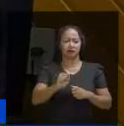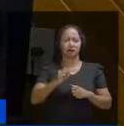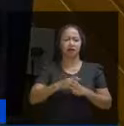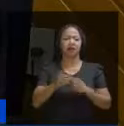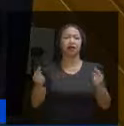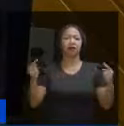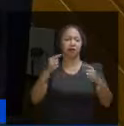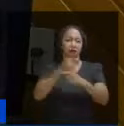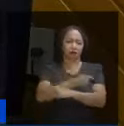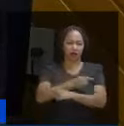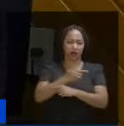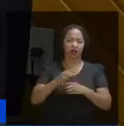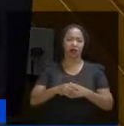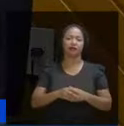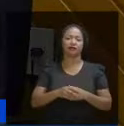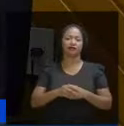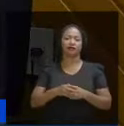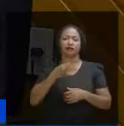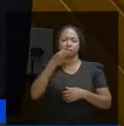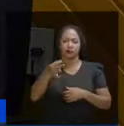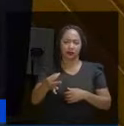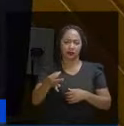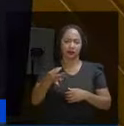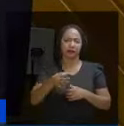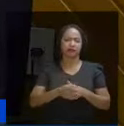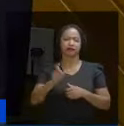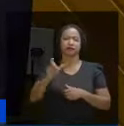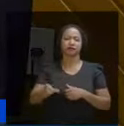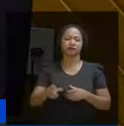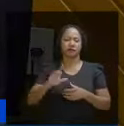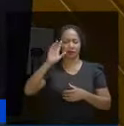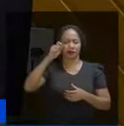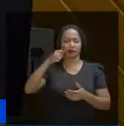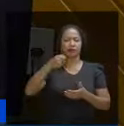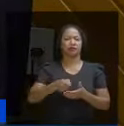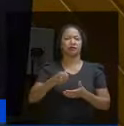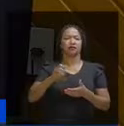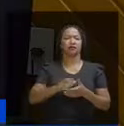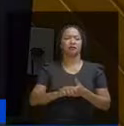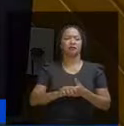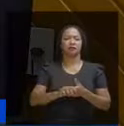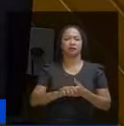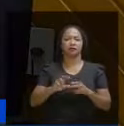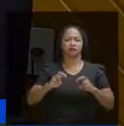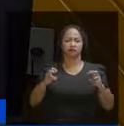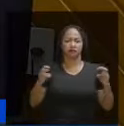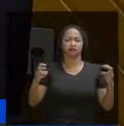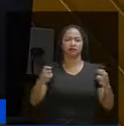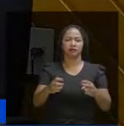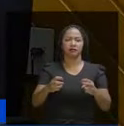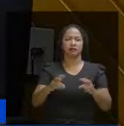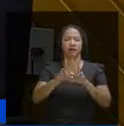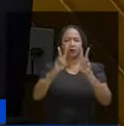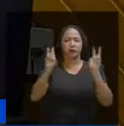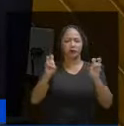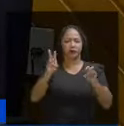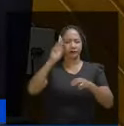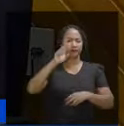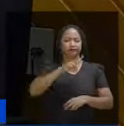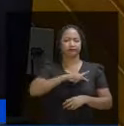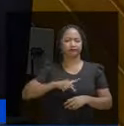ao contrário do que alega a recorrente. E trago uma decisão da própria corte a respeito desse tema, senhor